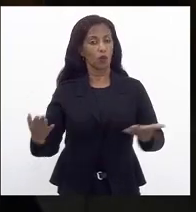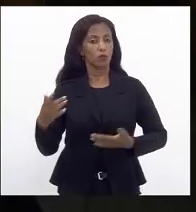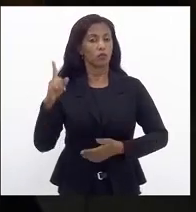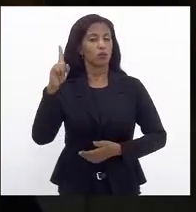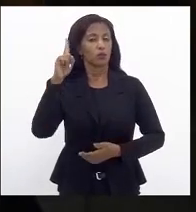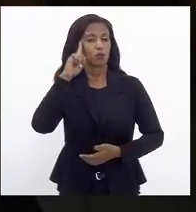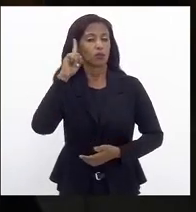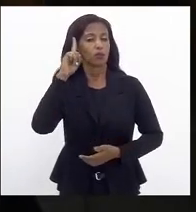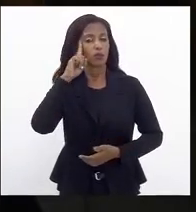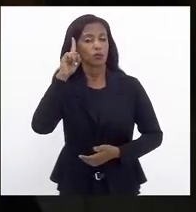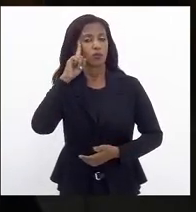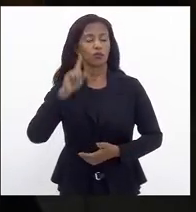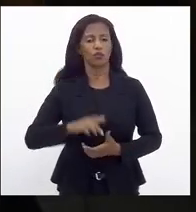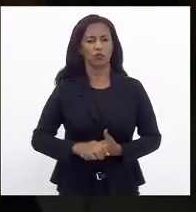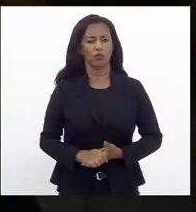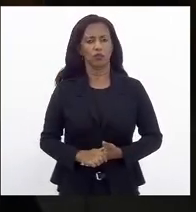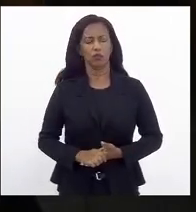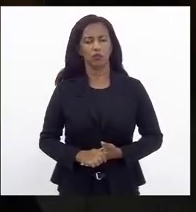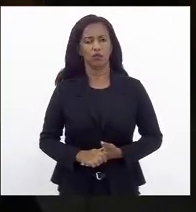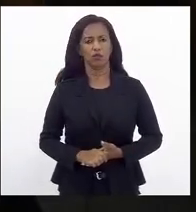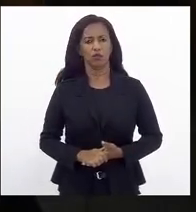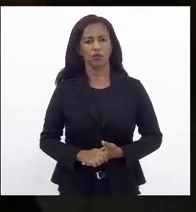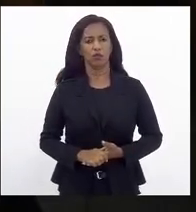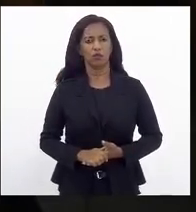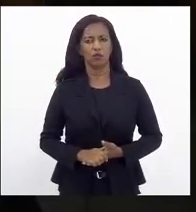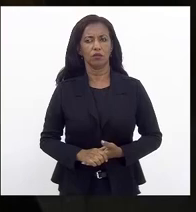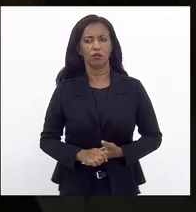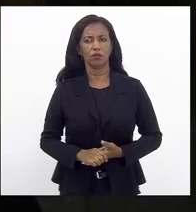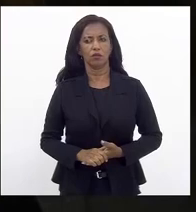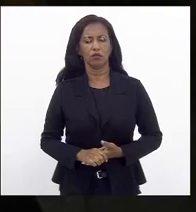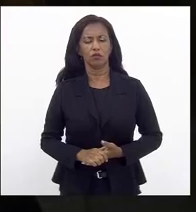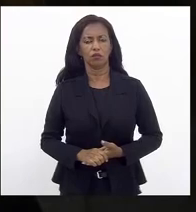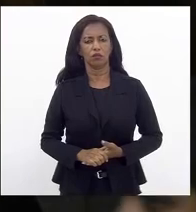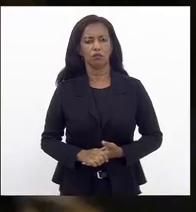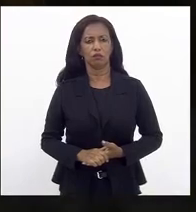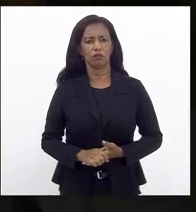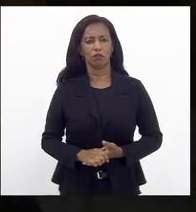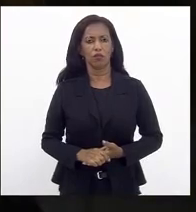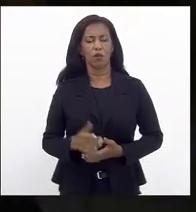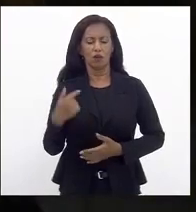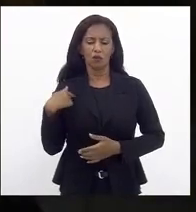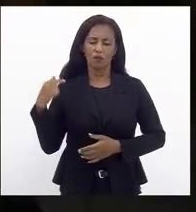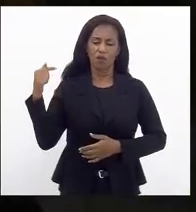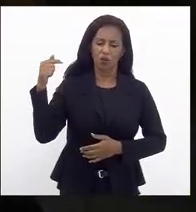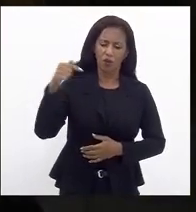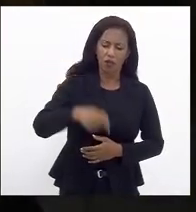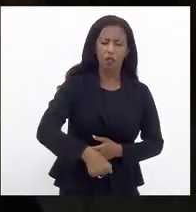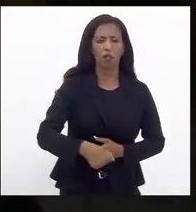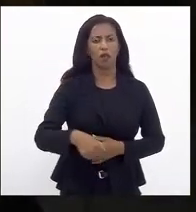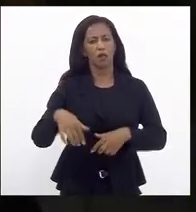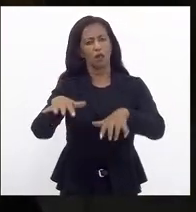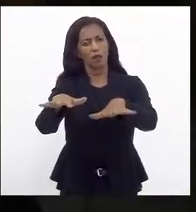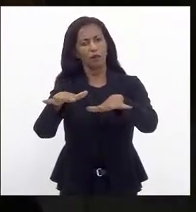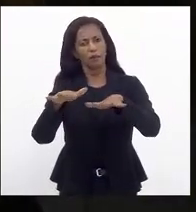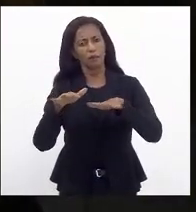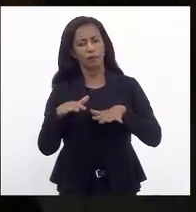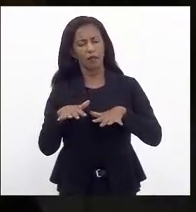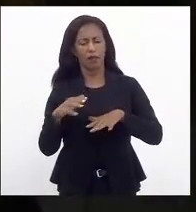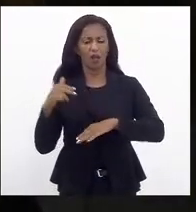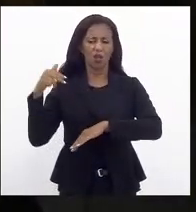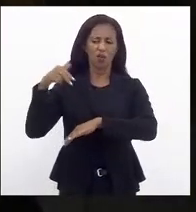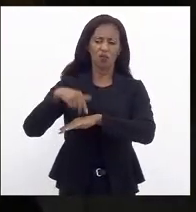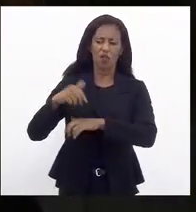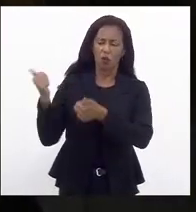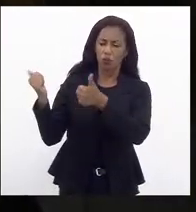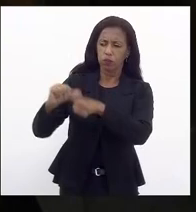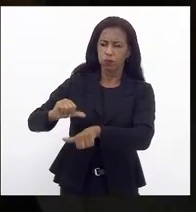dias e quando todos os dias faço intervenção aqui em plenário eu venho